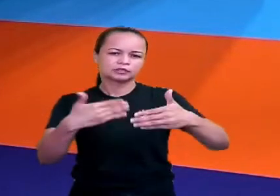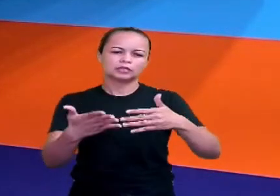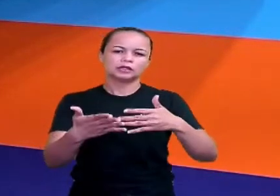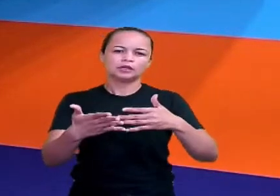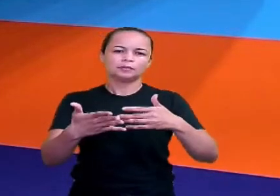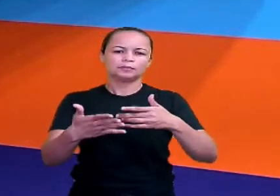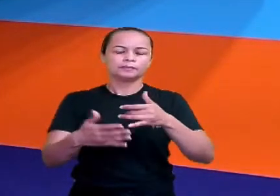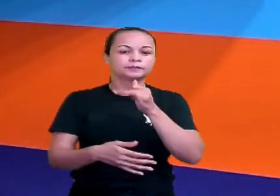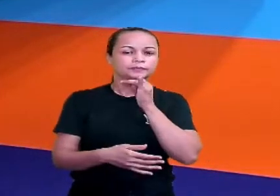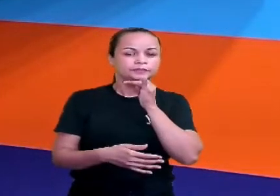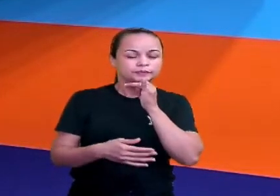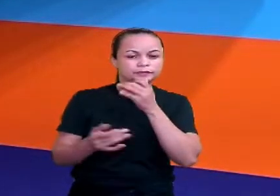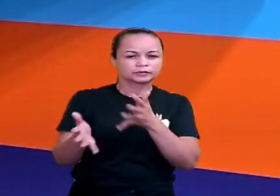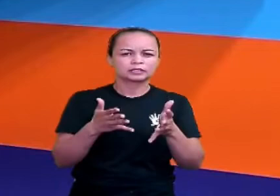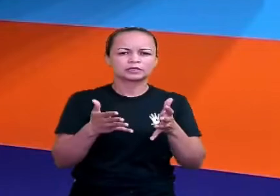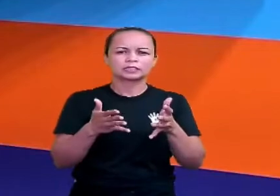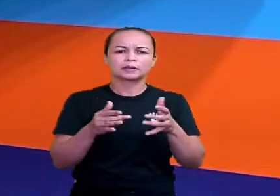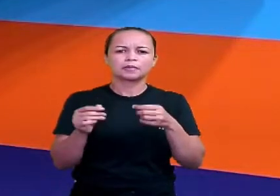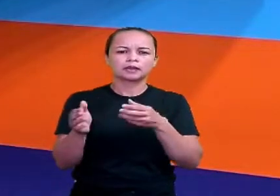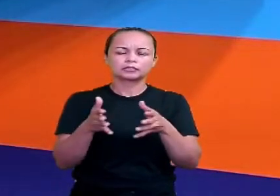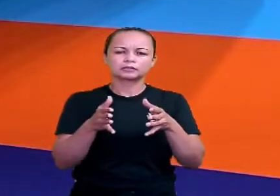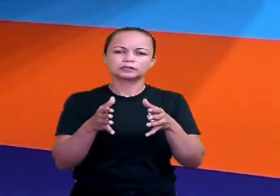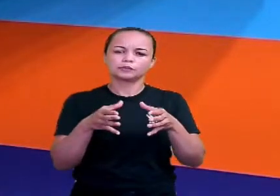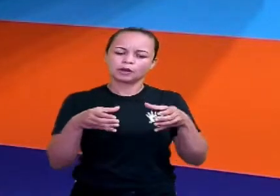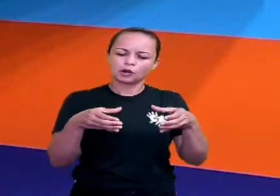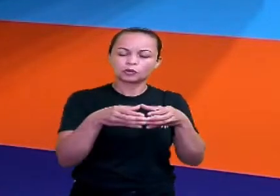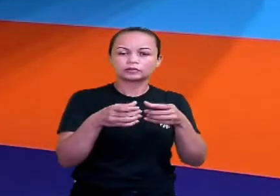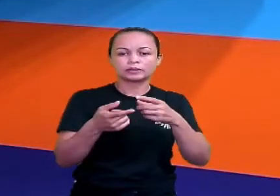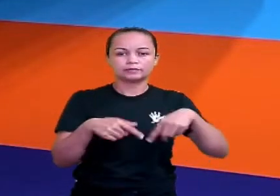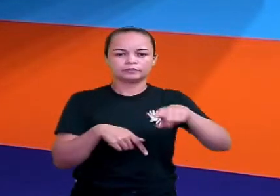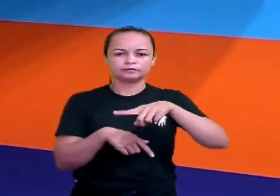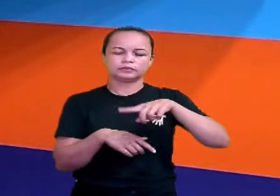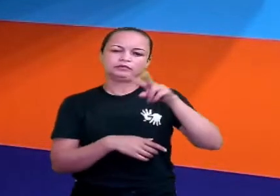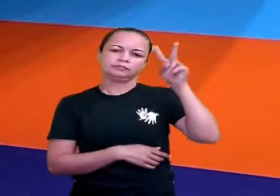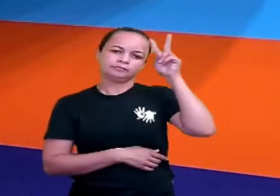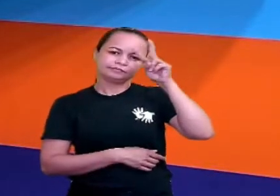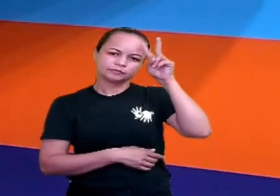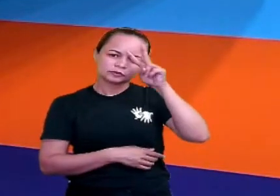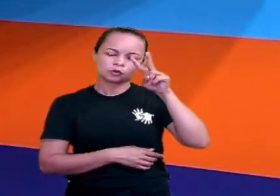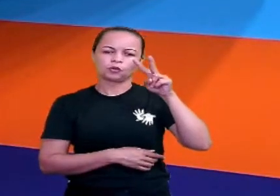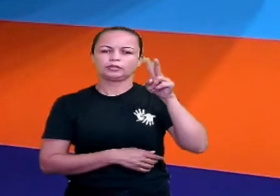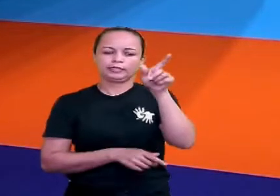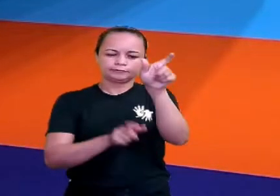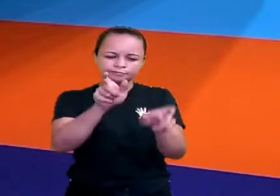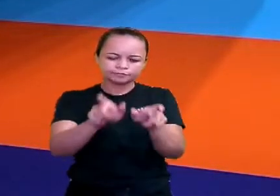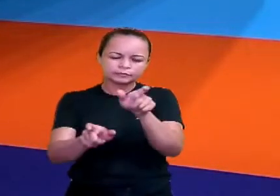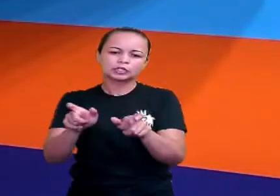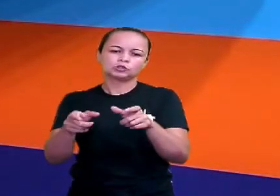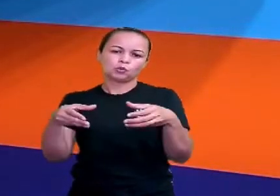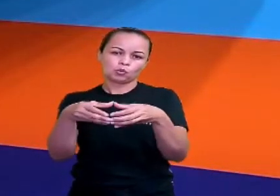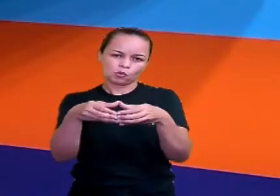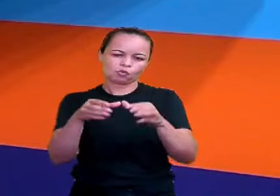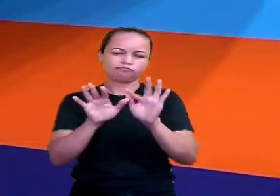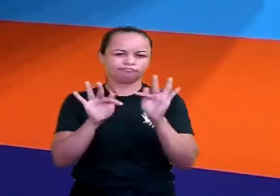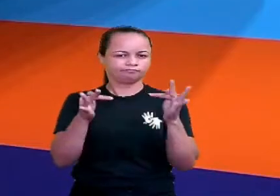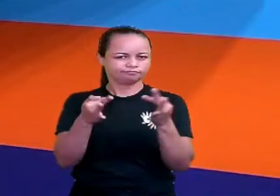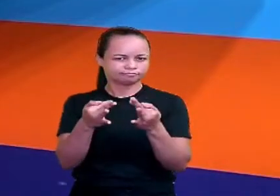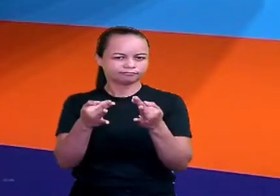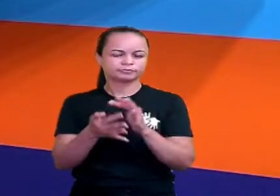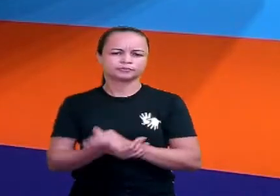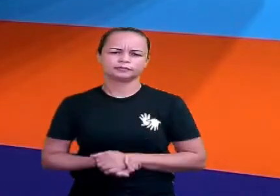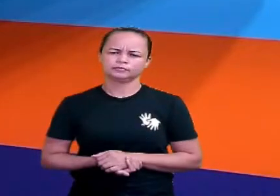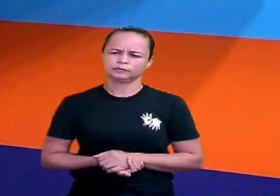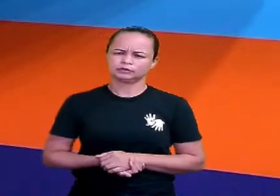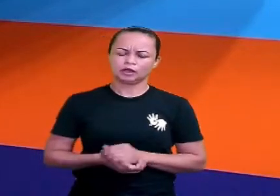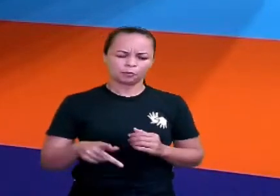exemplo, marcam e contribuem para a formação da memória histórica daquele indivíduo, daquele grupo familiar. Os professores, o que é que